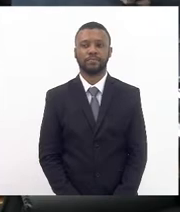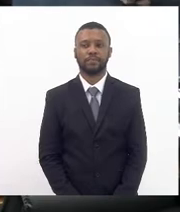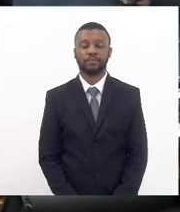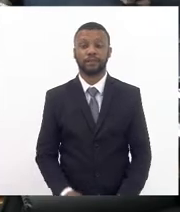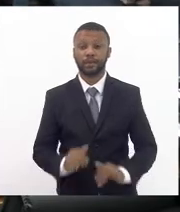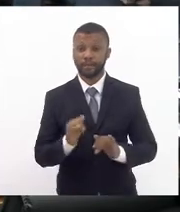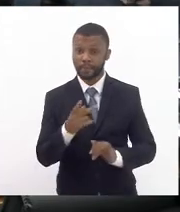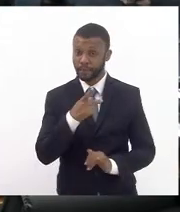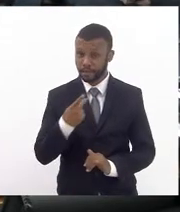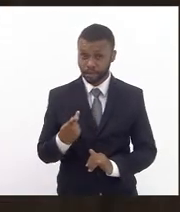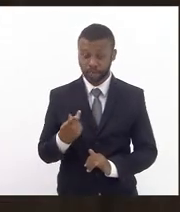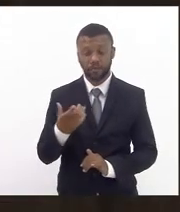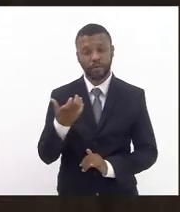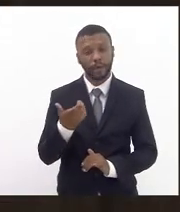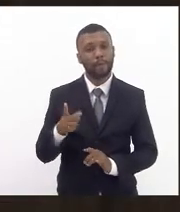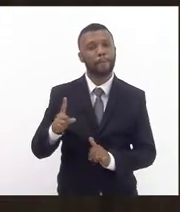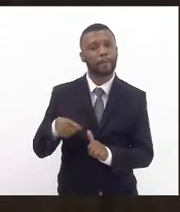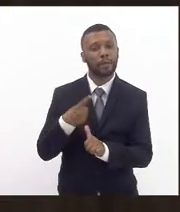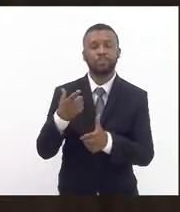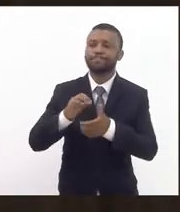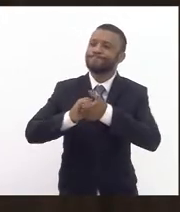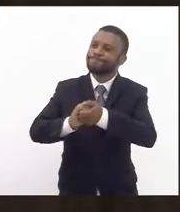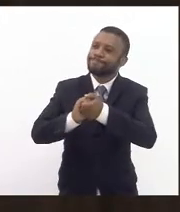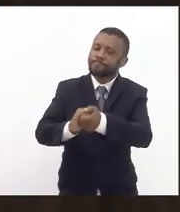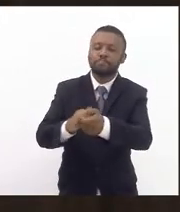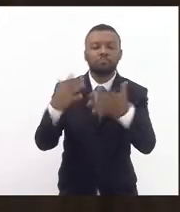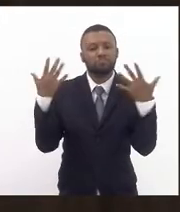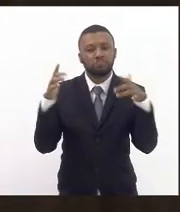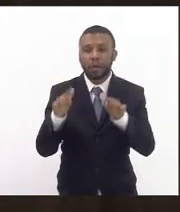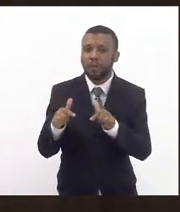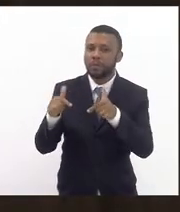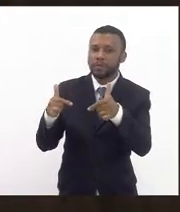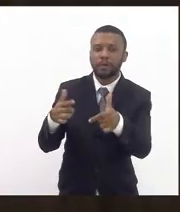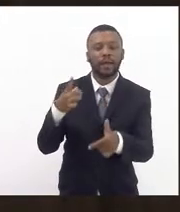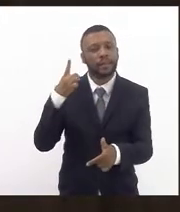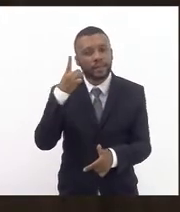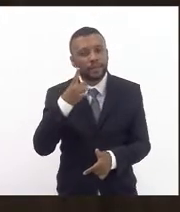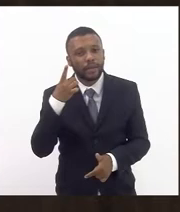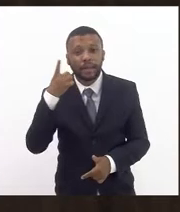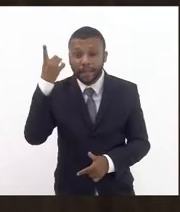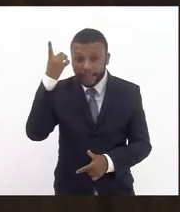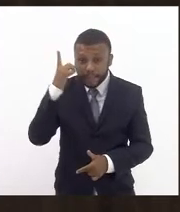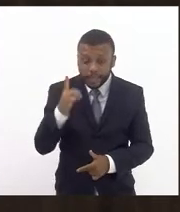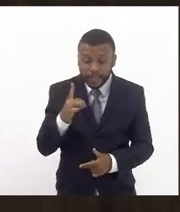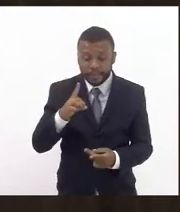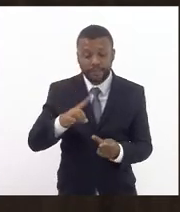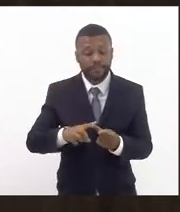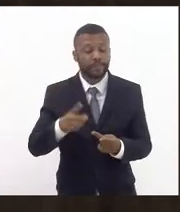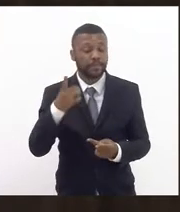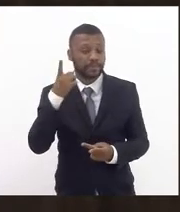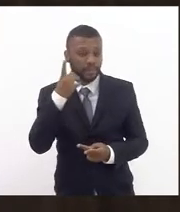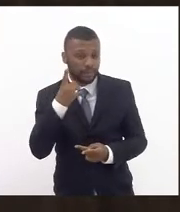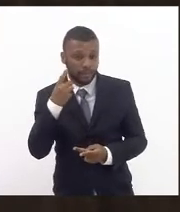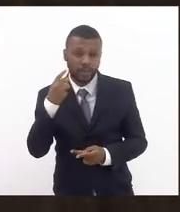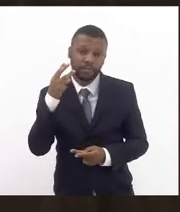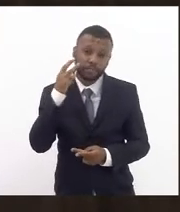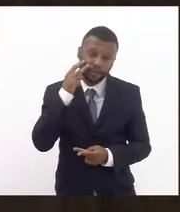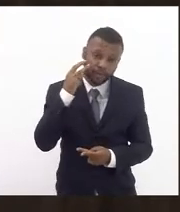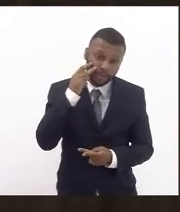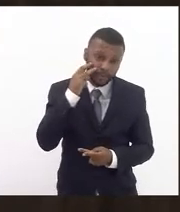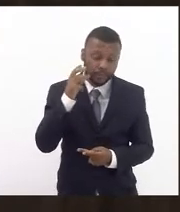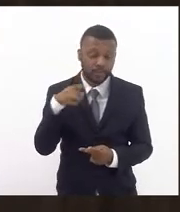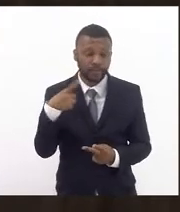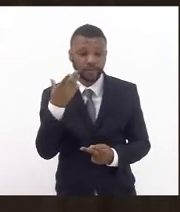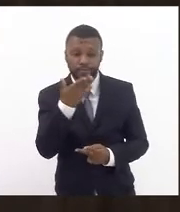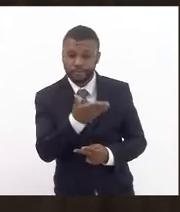Presidente, eu quero aqui elogiar a iniciativa da deputada Dani Monteiro, do deputado Valdec Carneiro. A deputada Dani